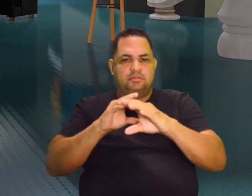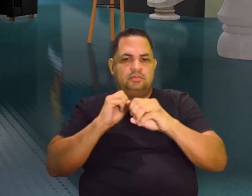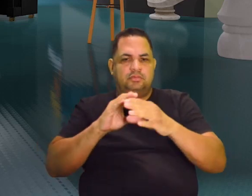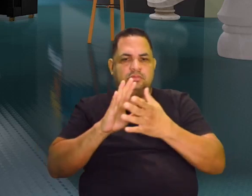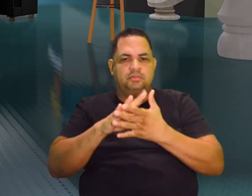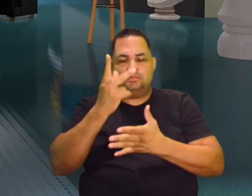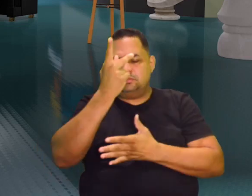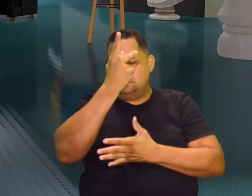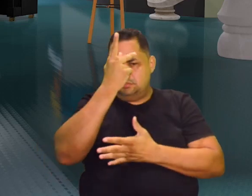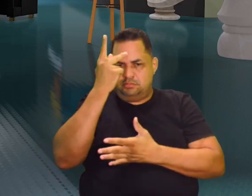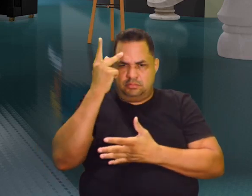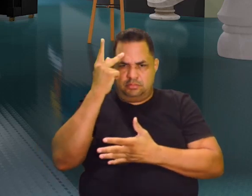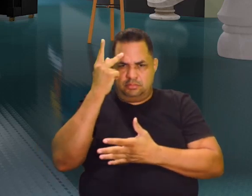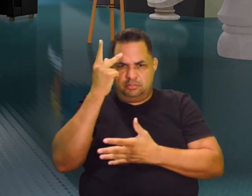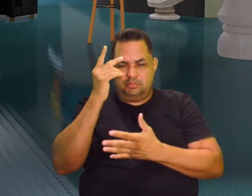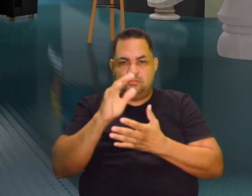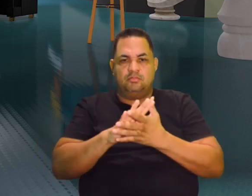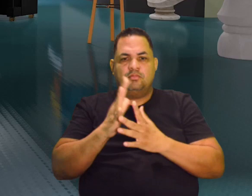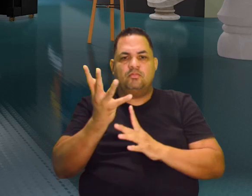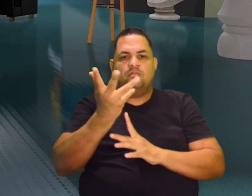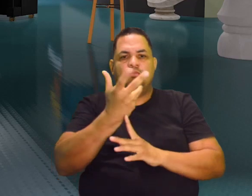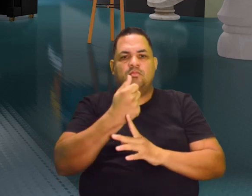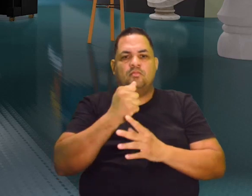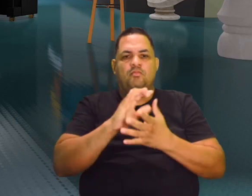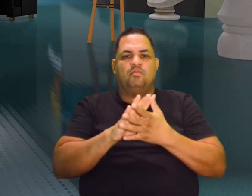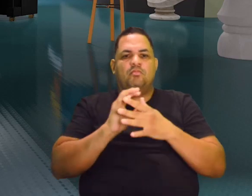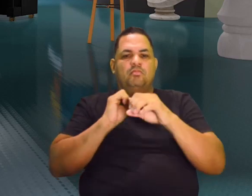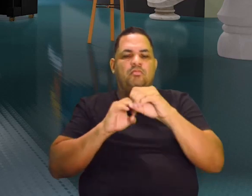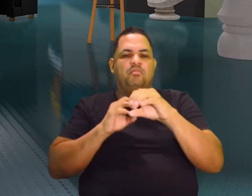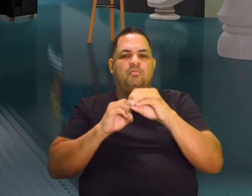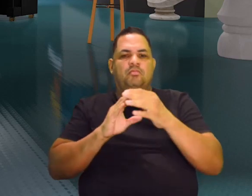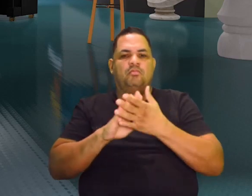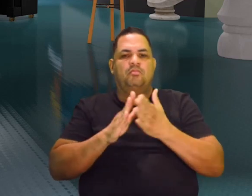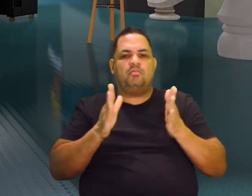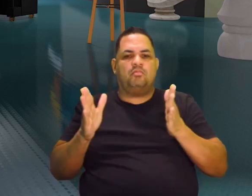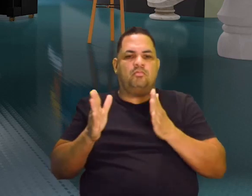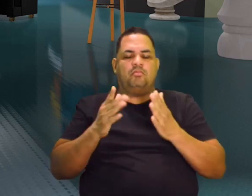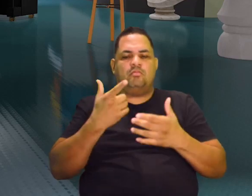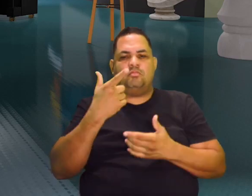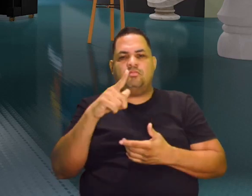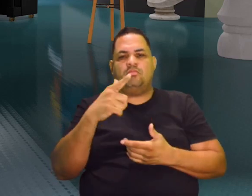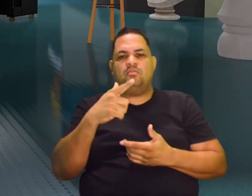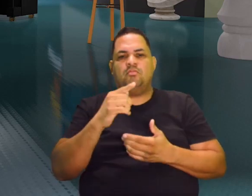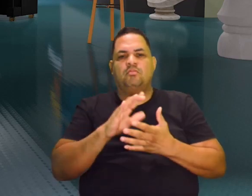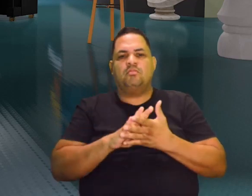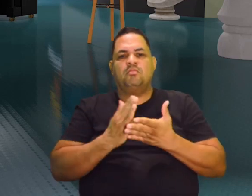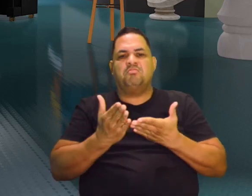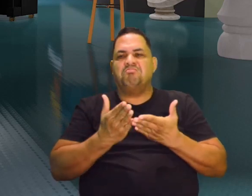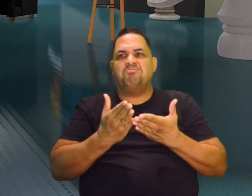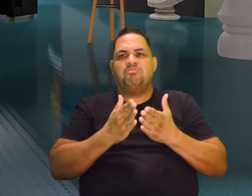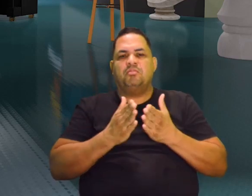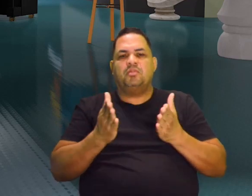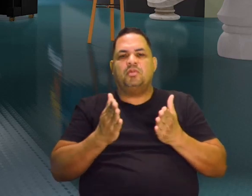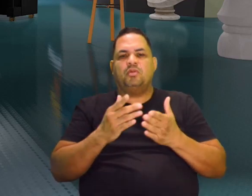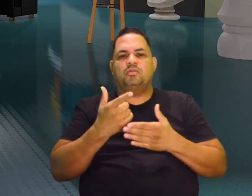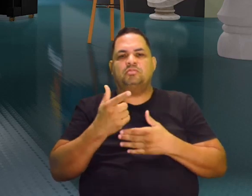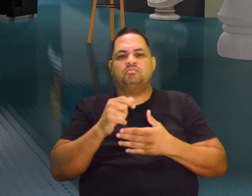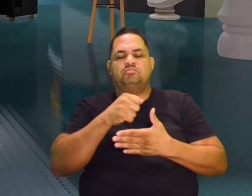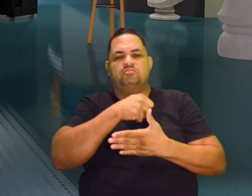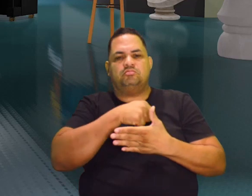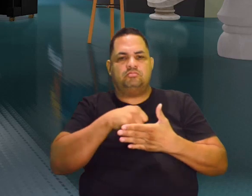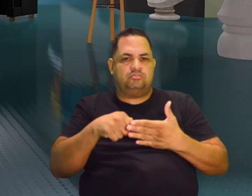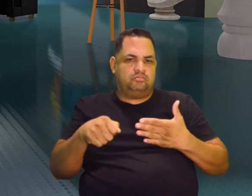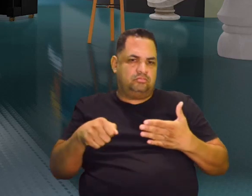né? Então a arte era uma arte didática. Então nesse período não havia muita abertura para a escrita,